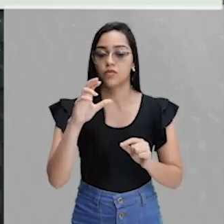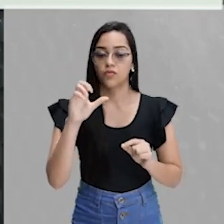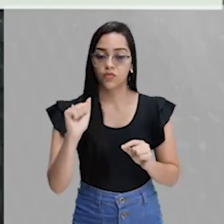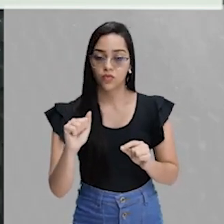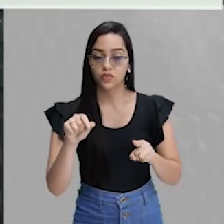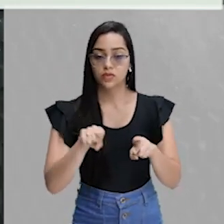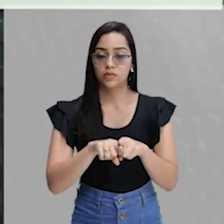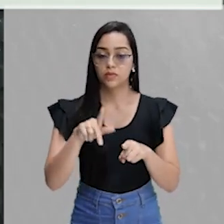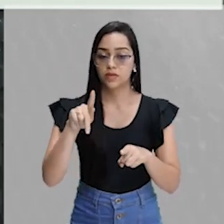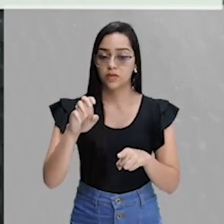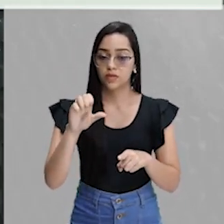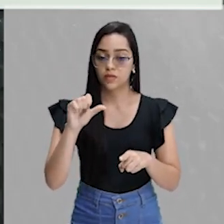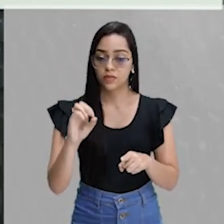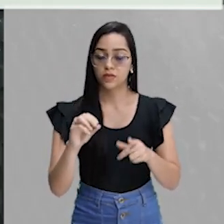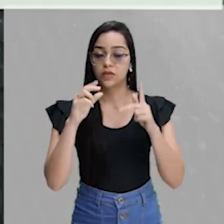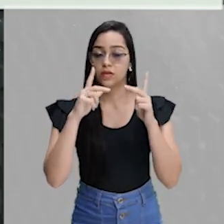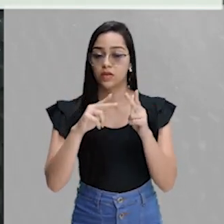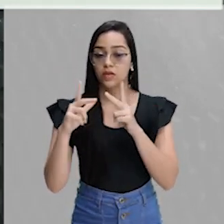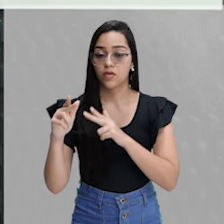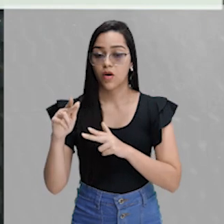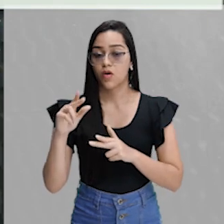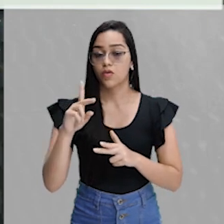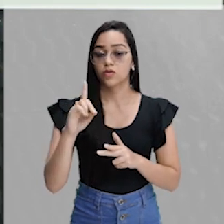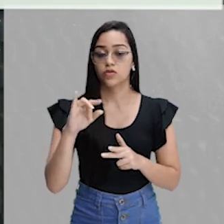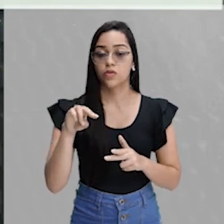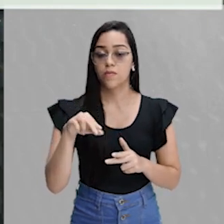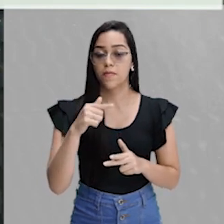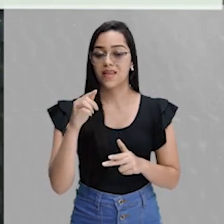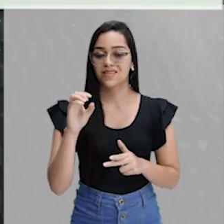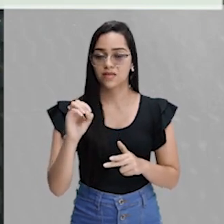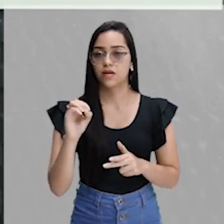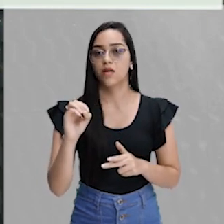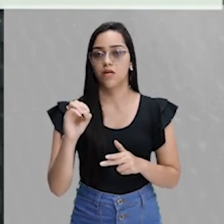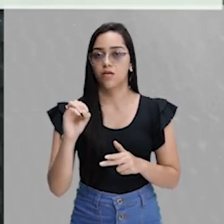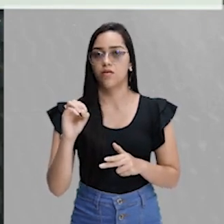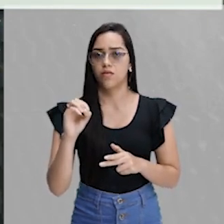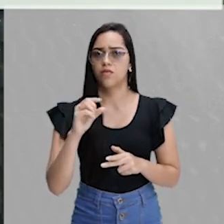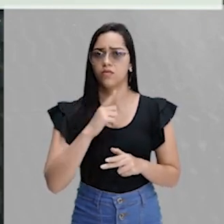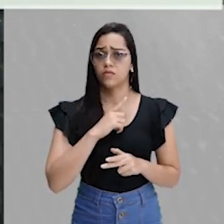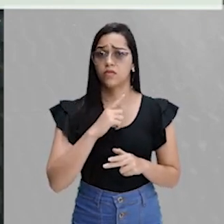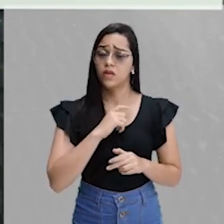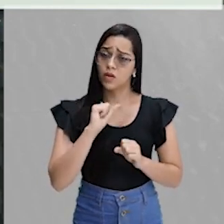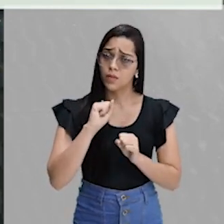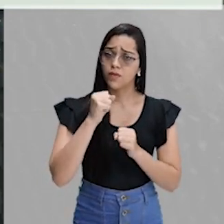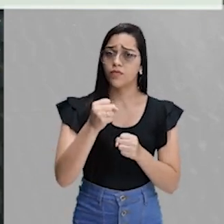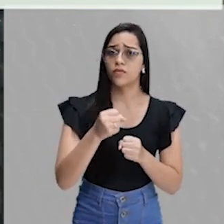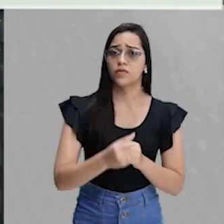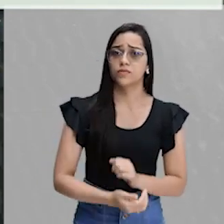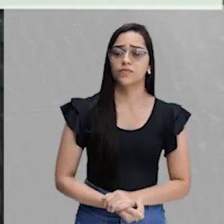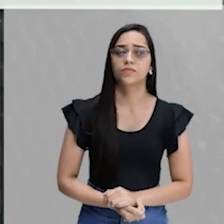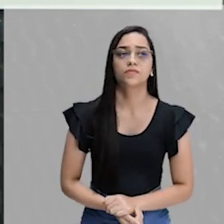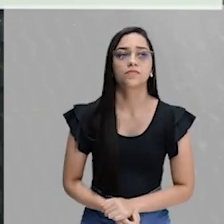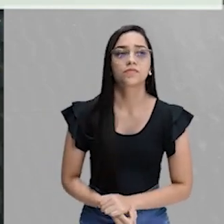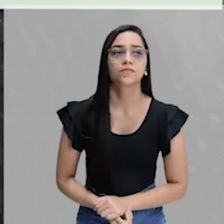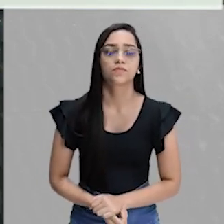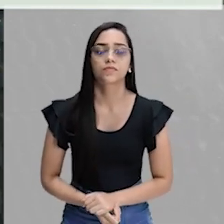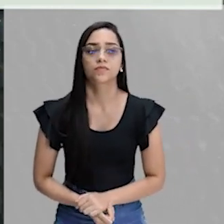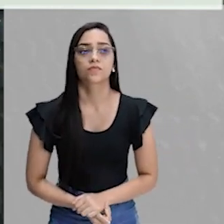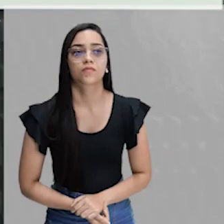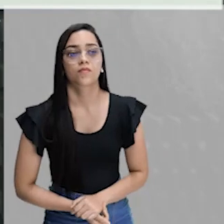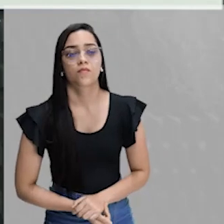peso, eles têm a mesma dimensão física, não é? O peso é uma força,